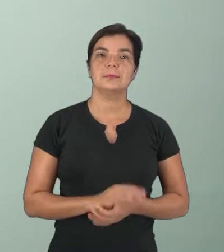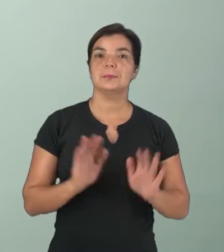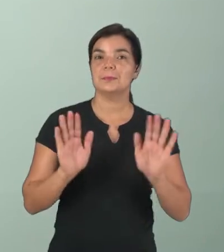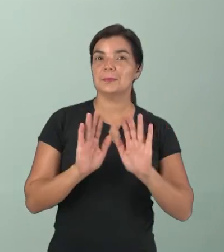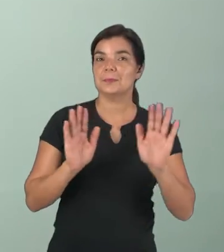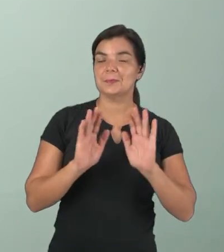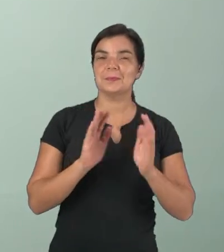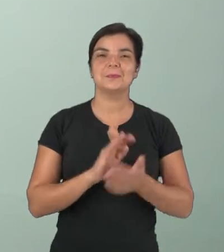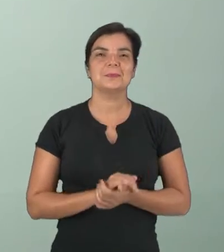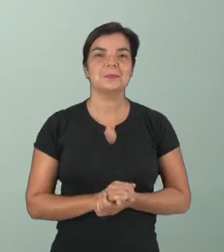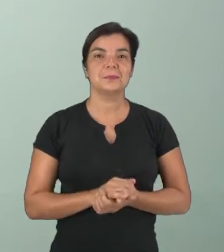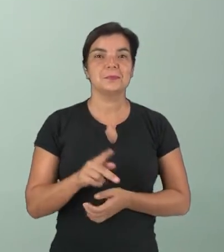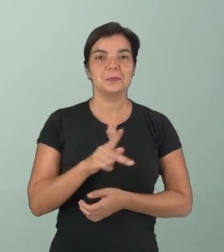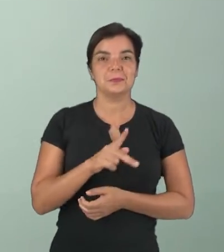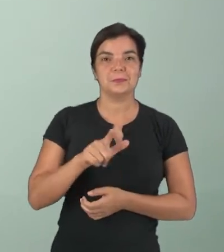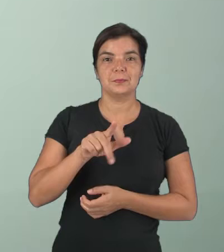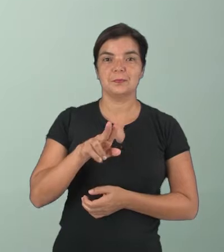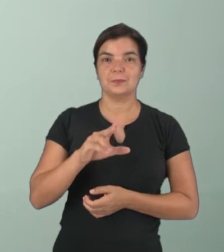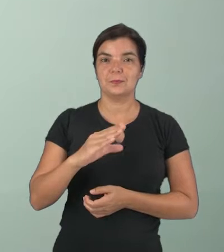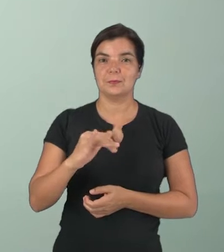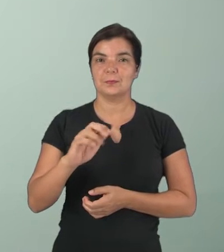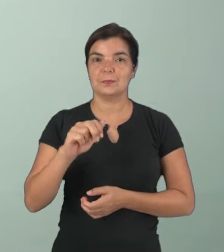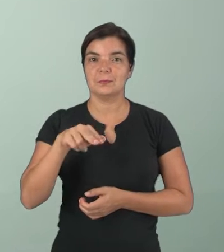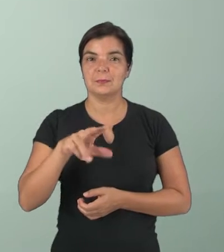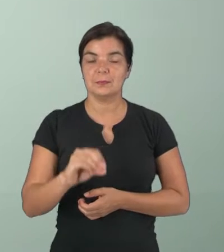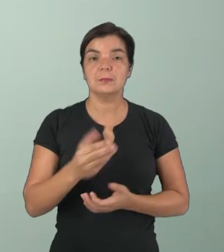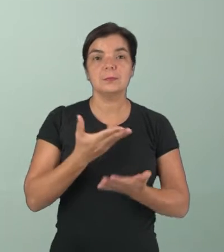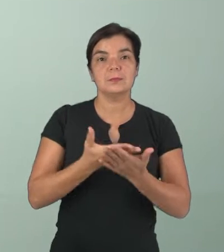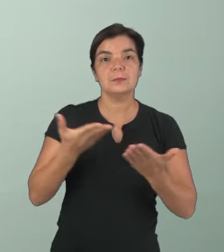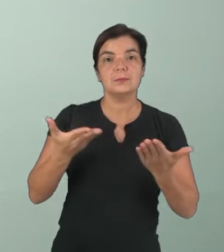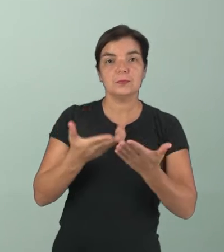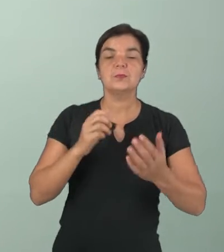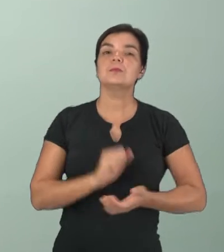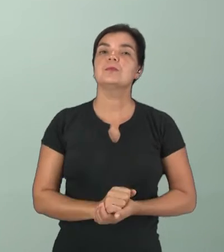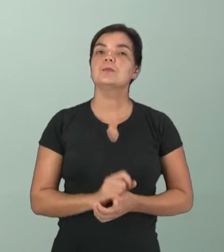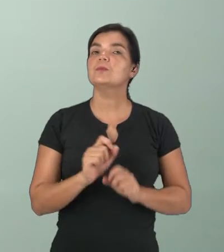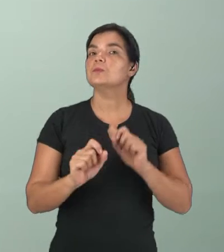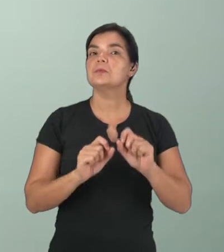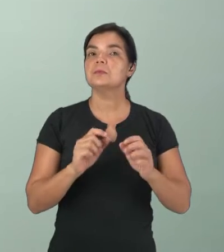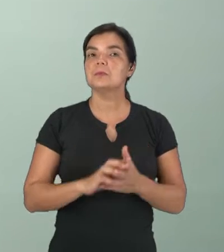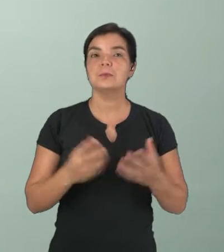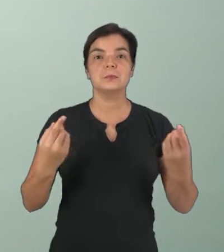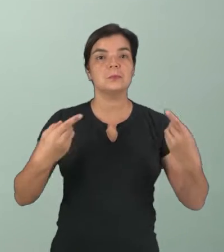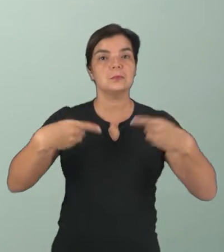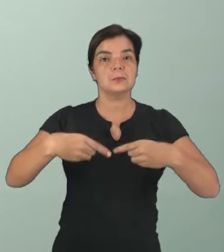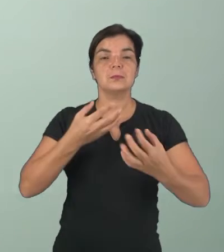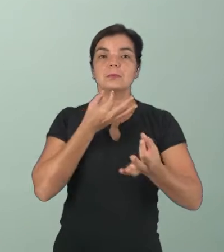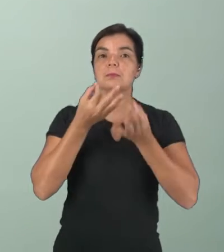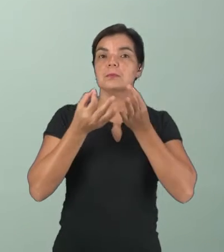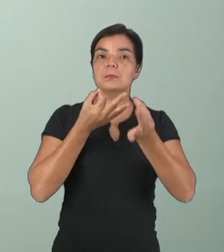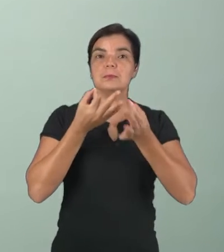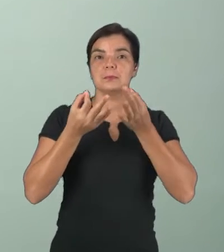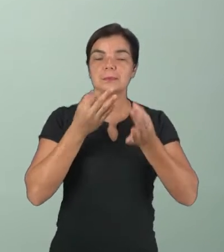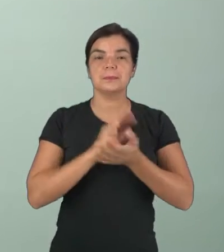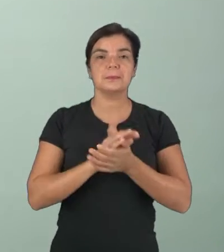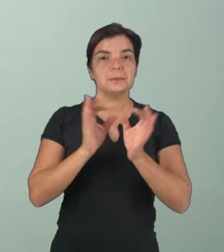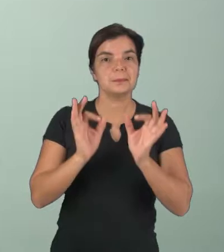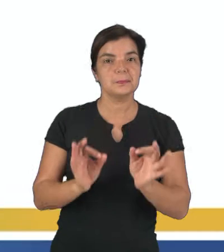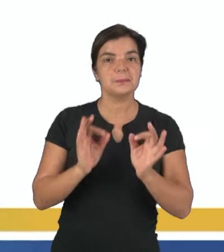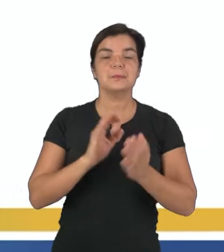Olá pessoal, eu sou o professor Luciano e na aula de hoje nós vamos falar sobre contra-argumentação, tá